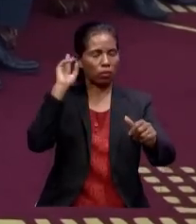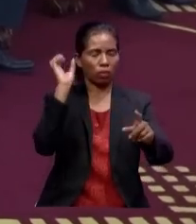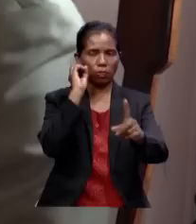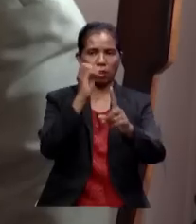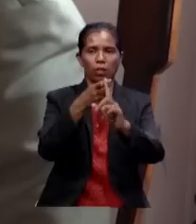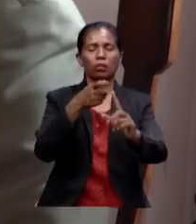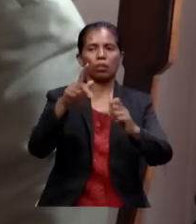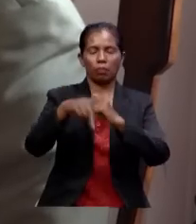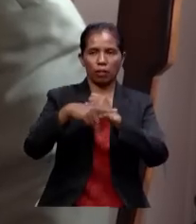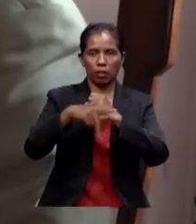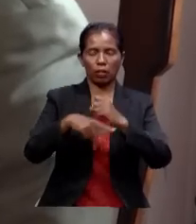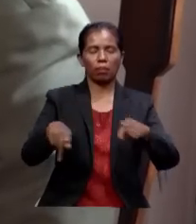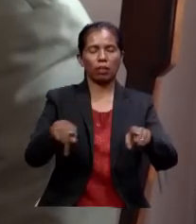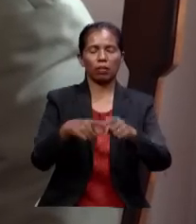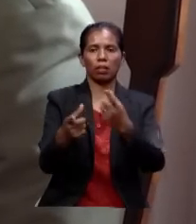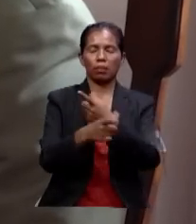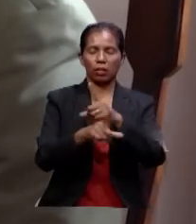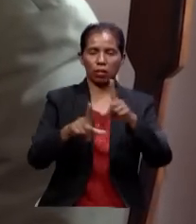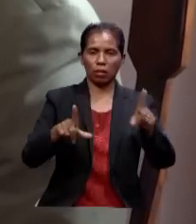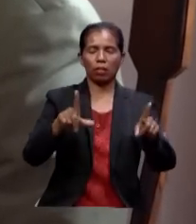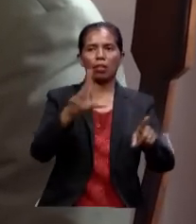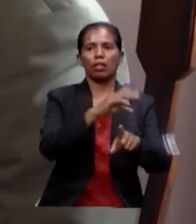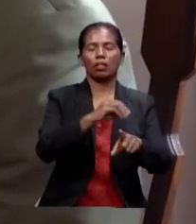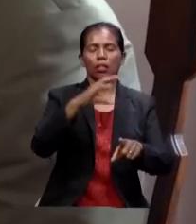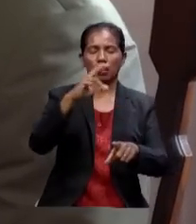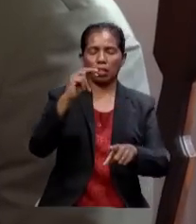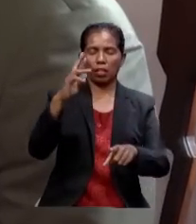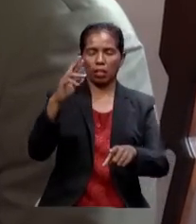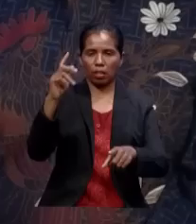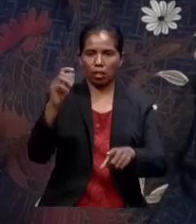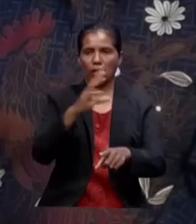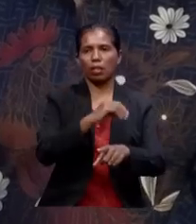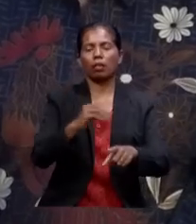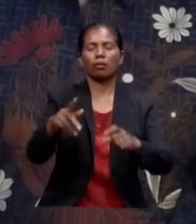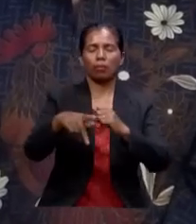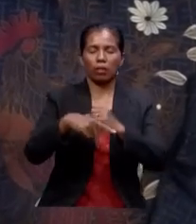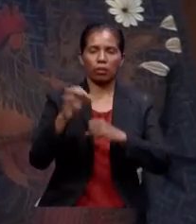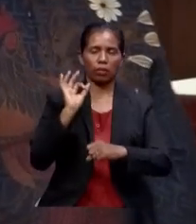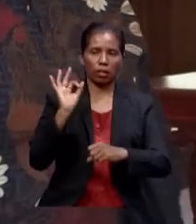Partido Hanesan Partido Libertação Popular CNRT no Fretilin Molok